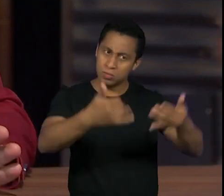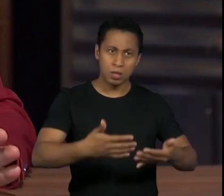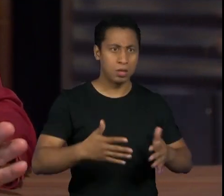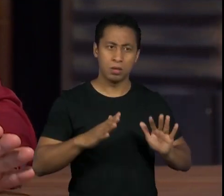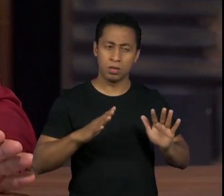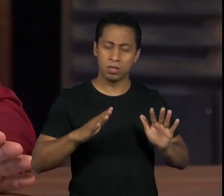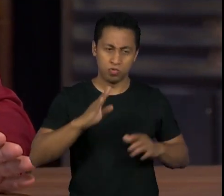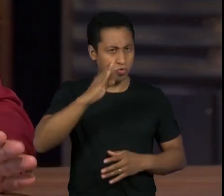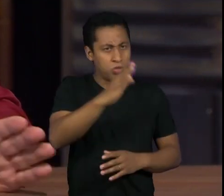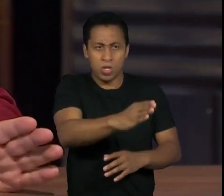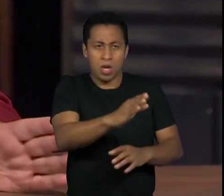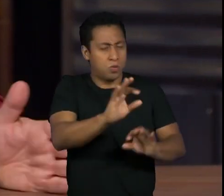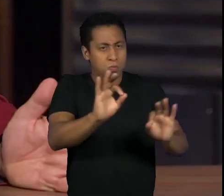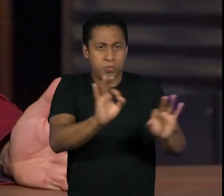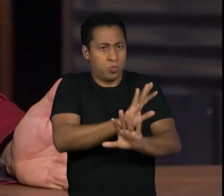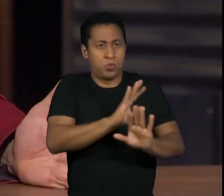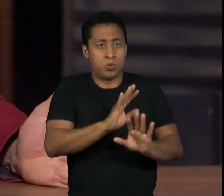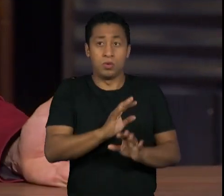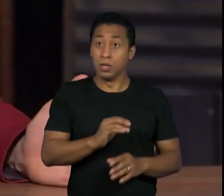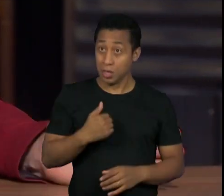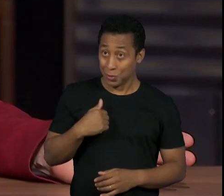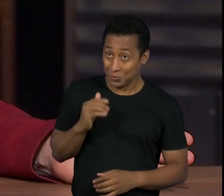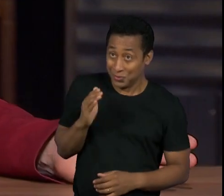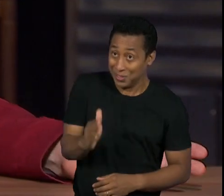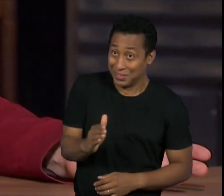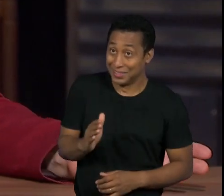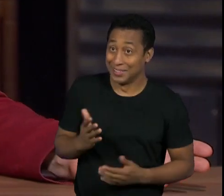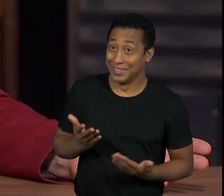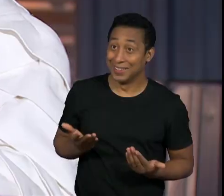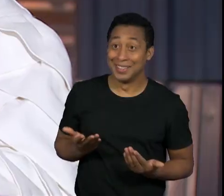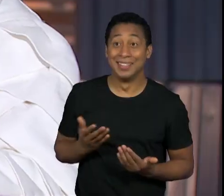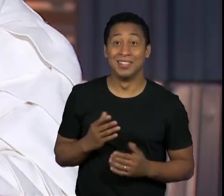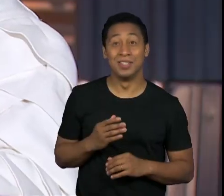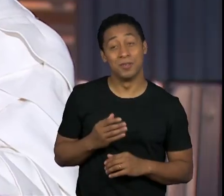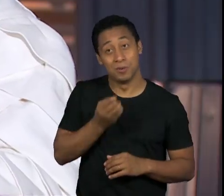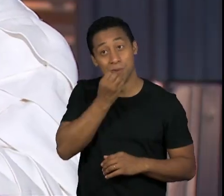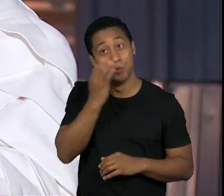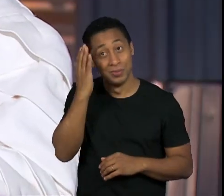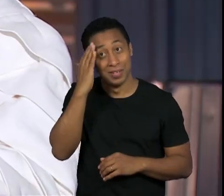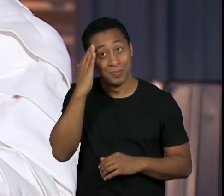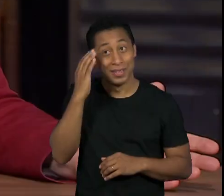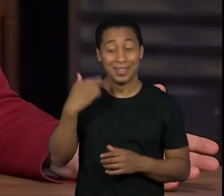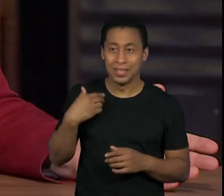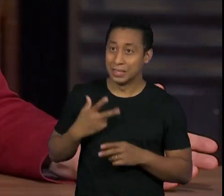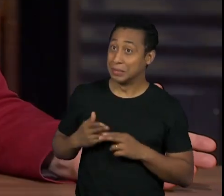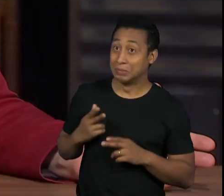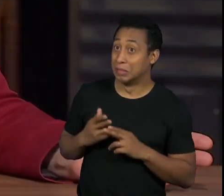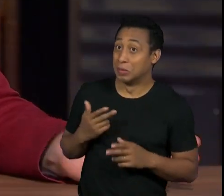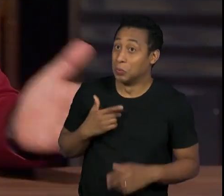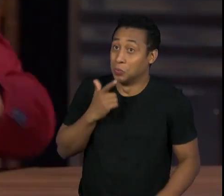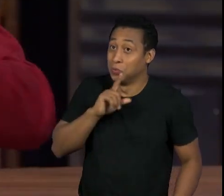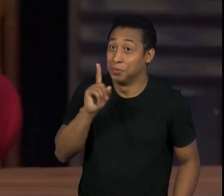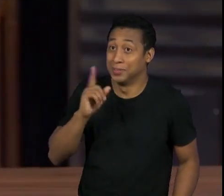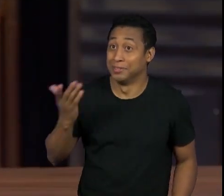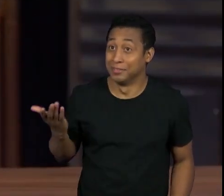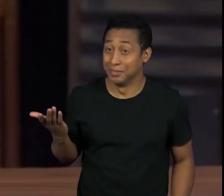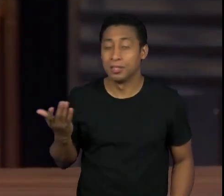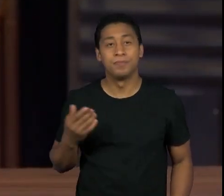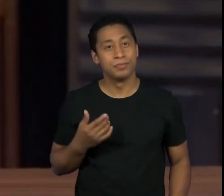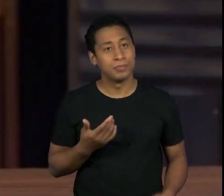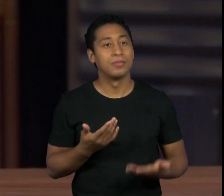direta. É bom saber. É papo reto. Mas eu acho que eu consigo disfarçar. Não está claríssimo isso, mas